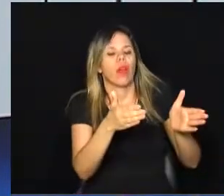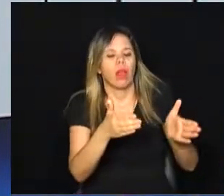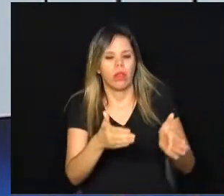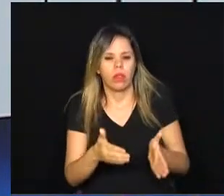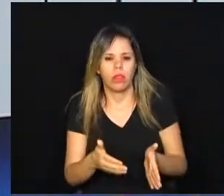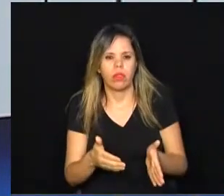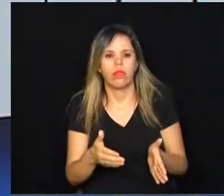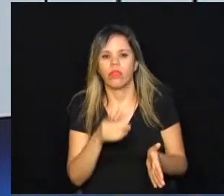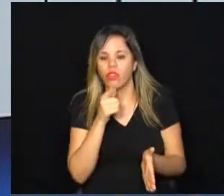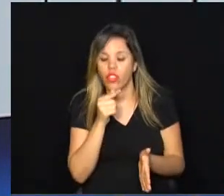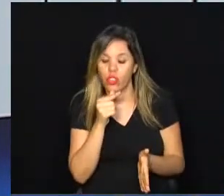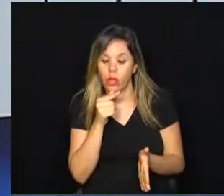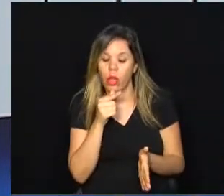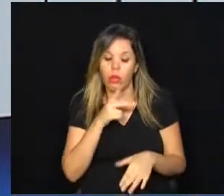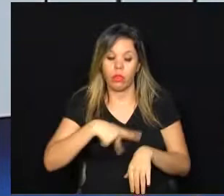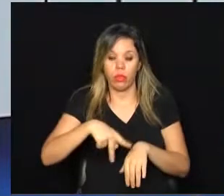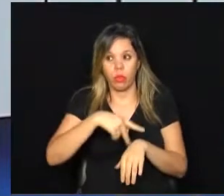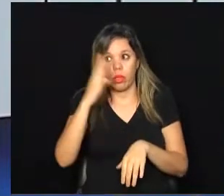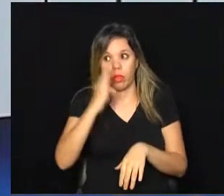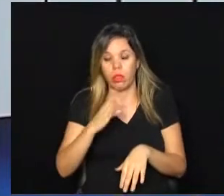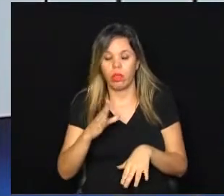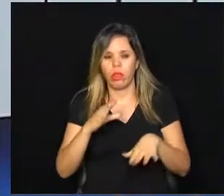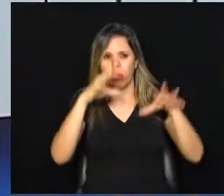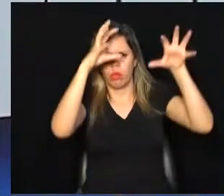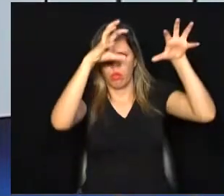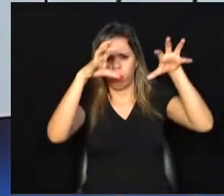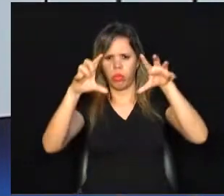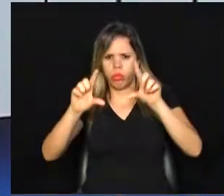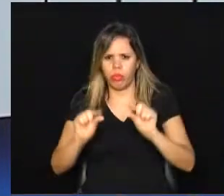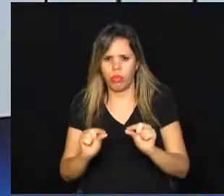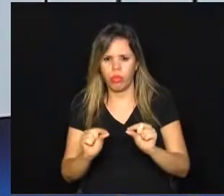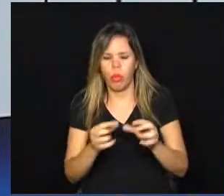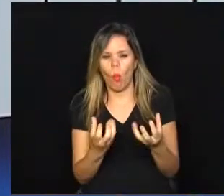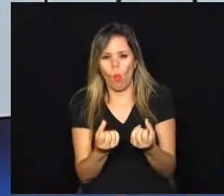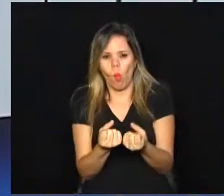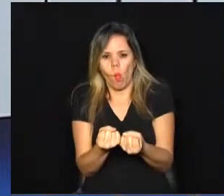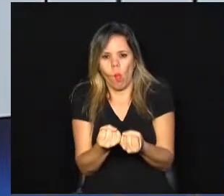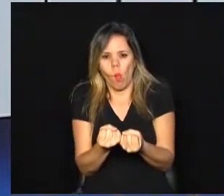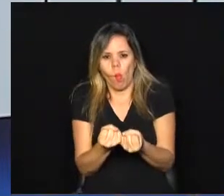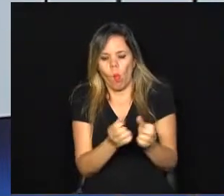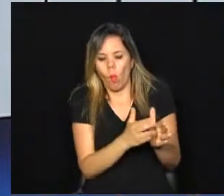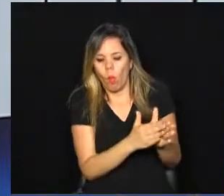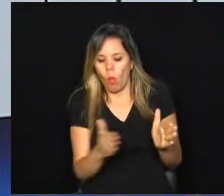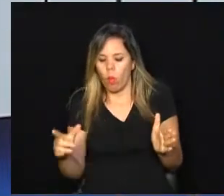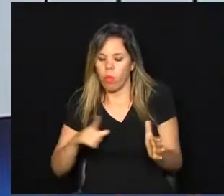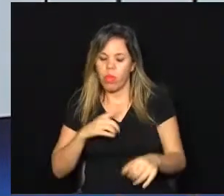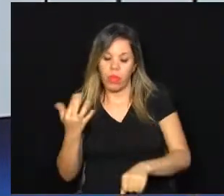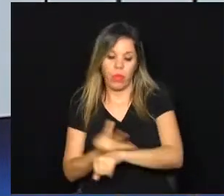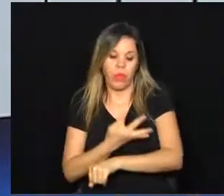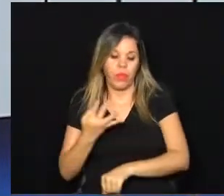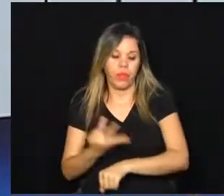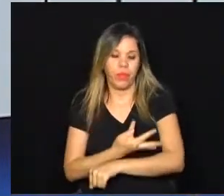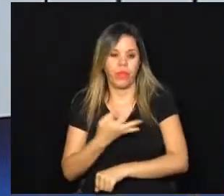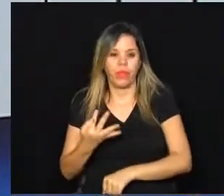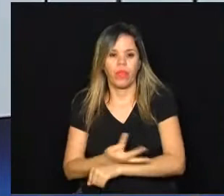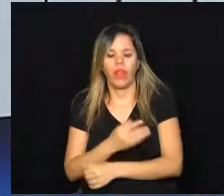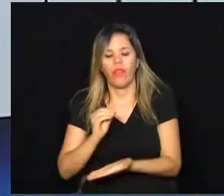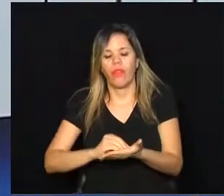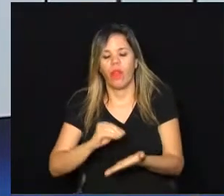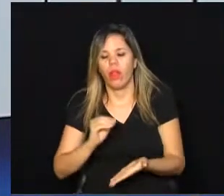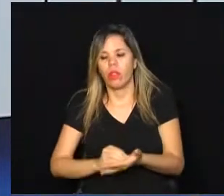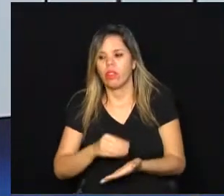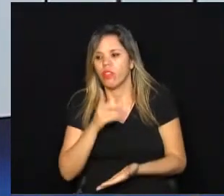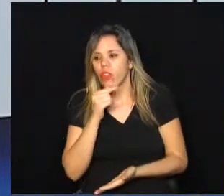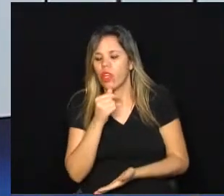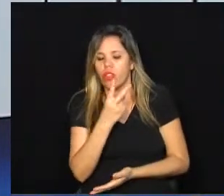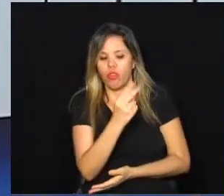nosso país. E a seca, ela vem se agravando. A gente lembra aqui que teve a crise hídrica de 2014 a